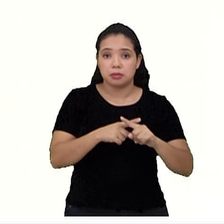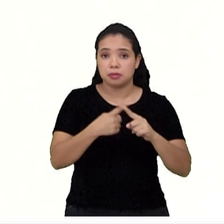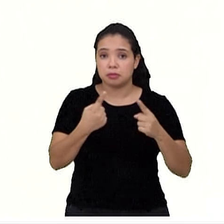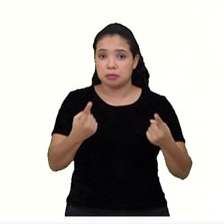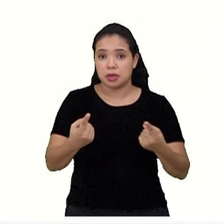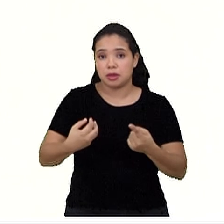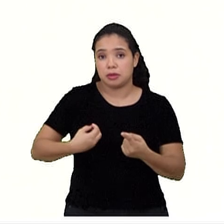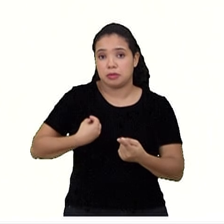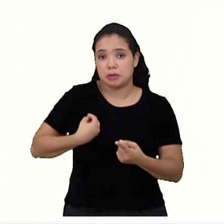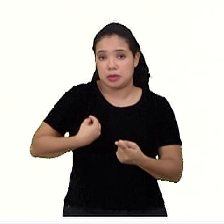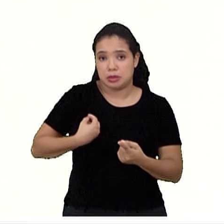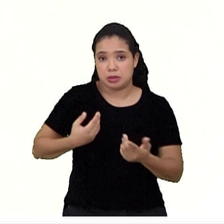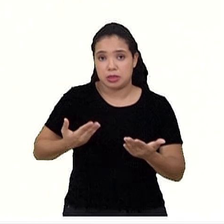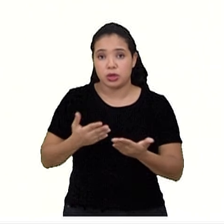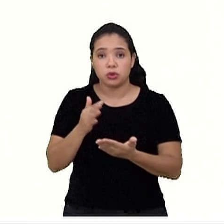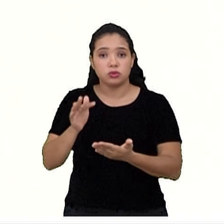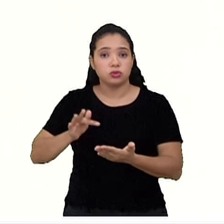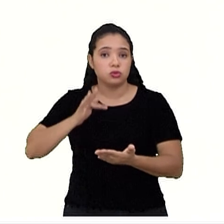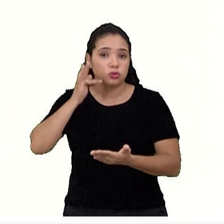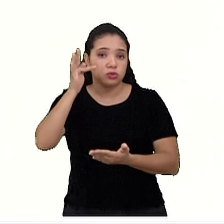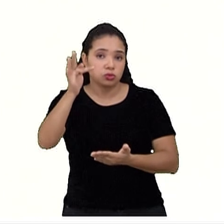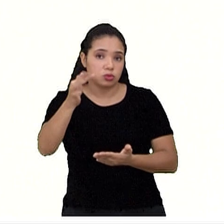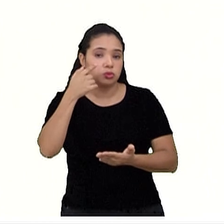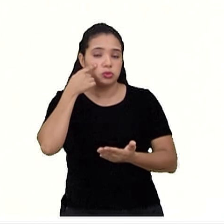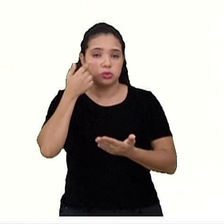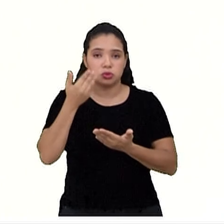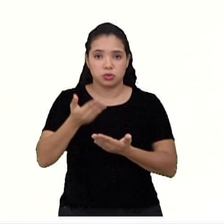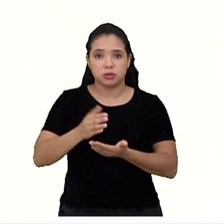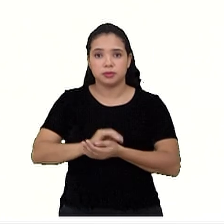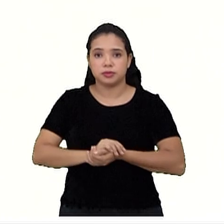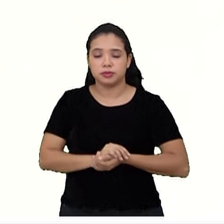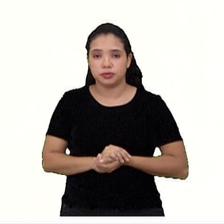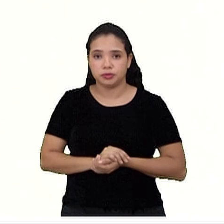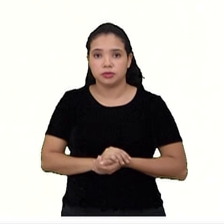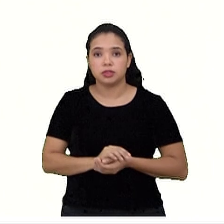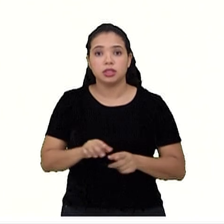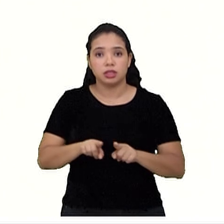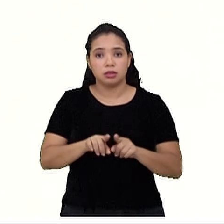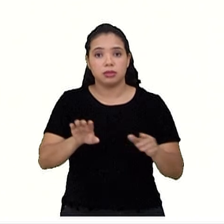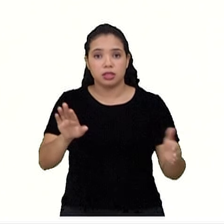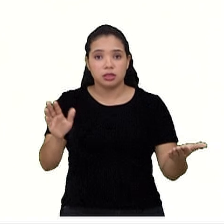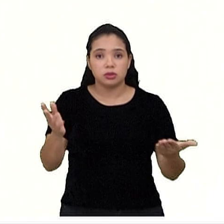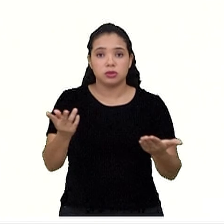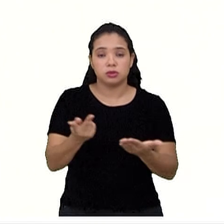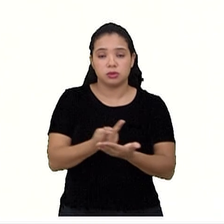no presente ou no futuro, tá? Essa condicional é também conhecida como tipo